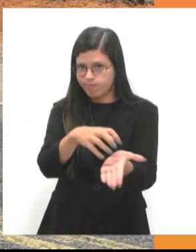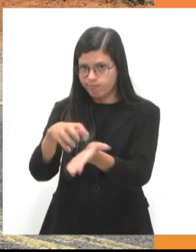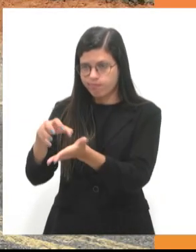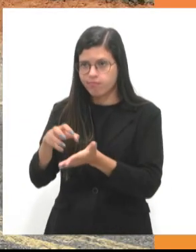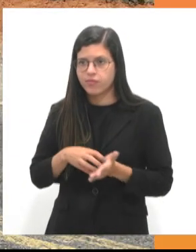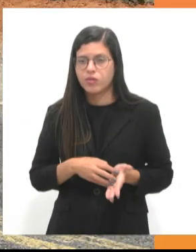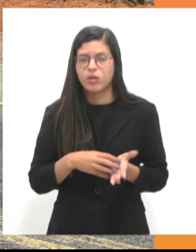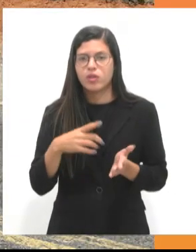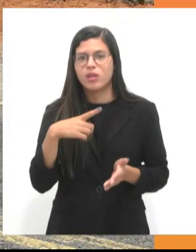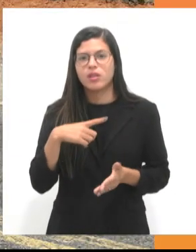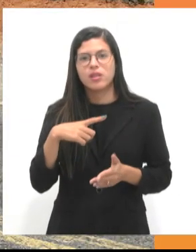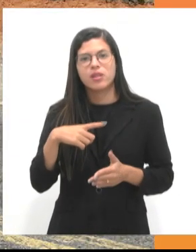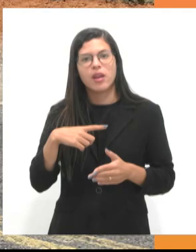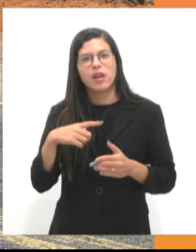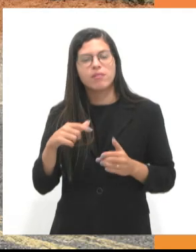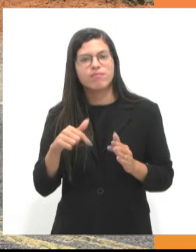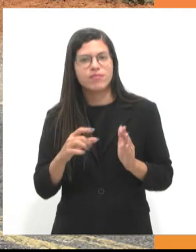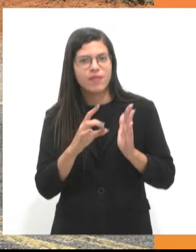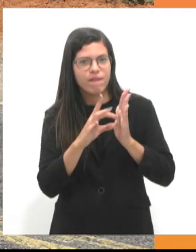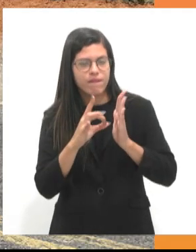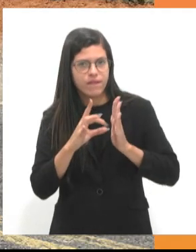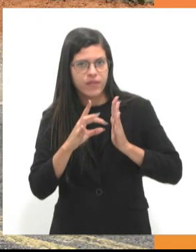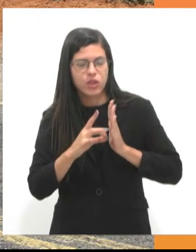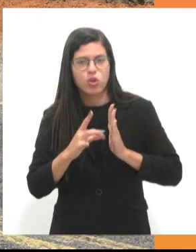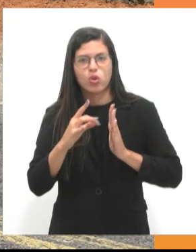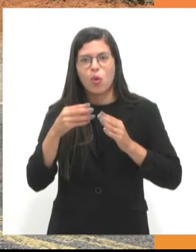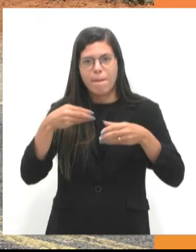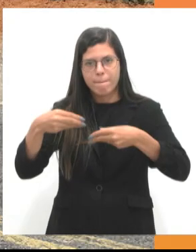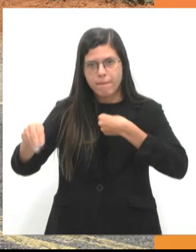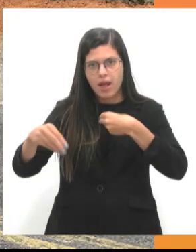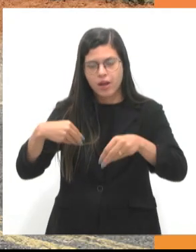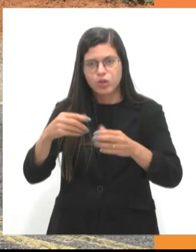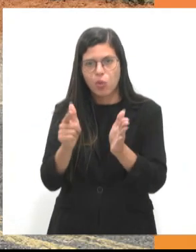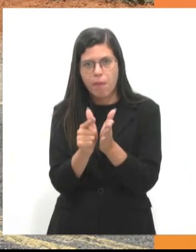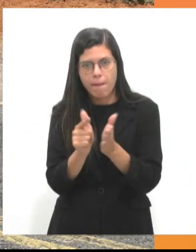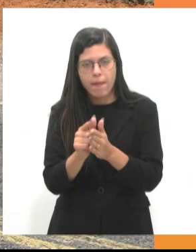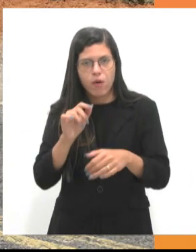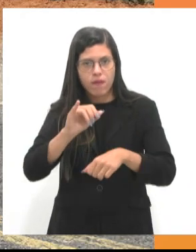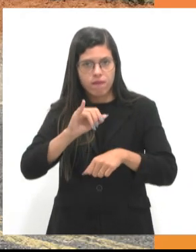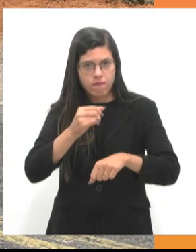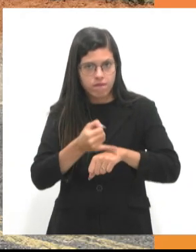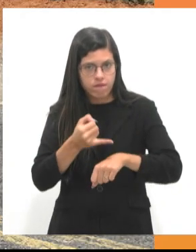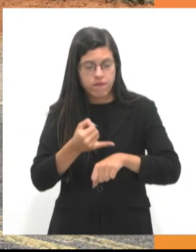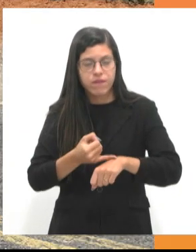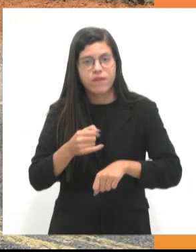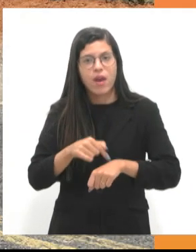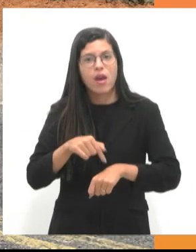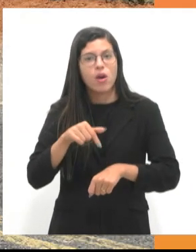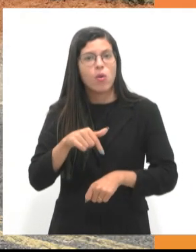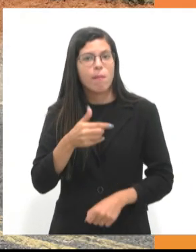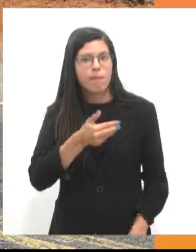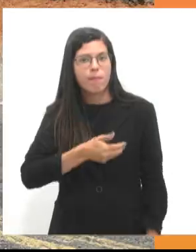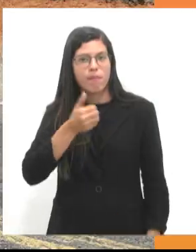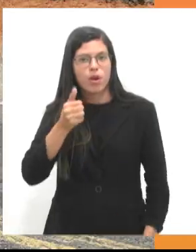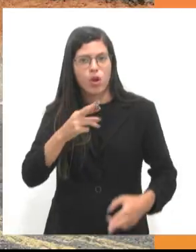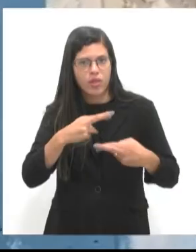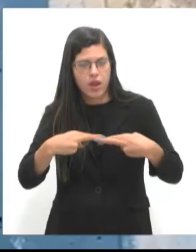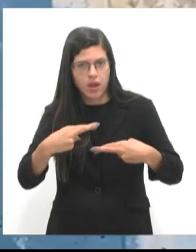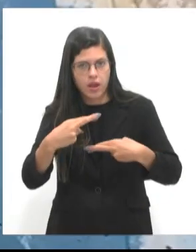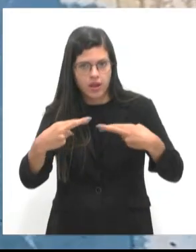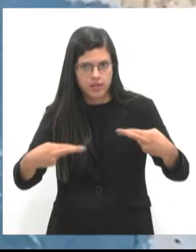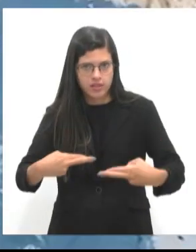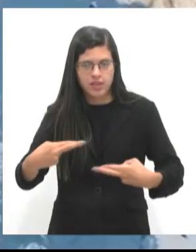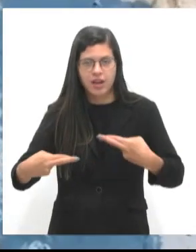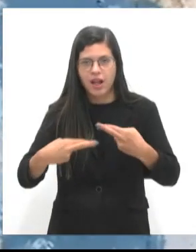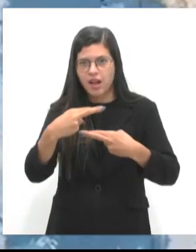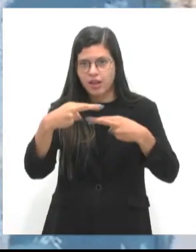separação correta de vidro, plástico, papel e metal, garantindo mais eficiência no descarte e reciclagem dos resíduos. Uma